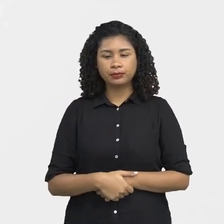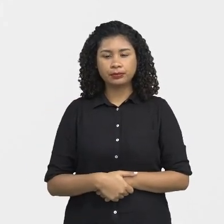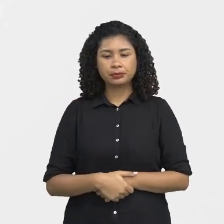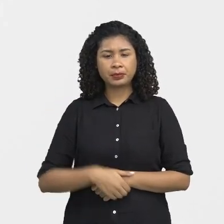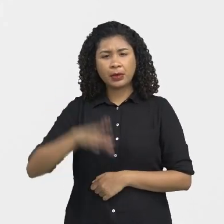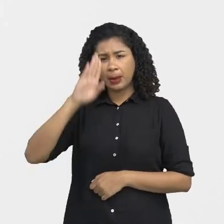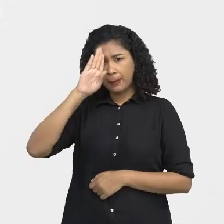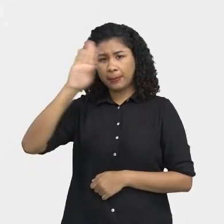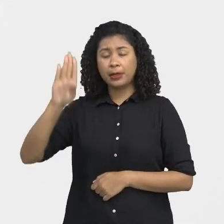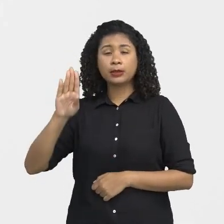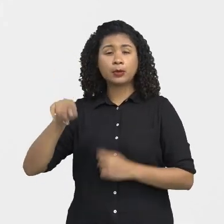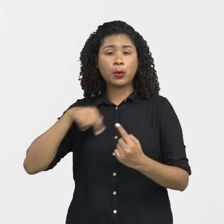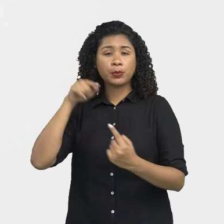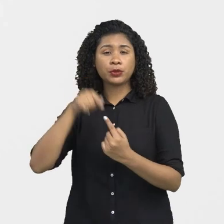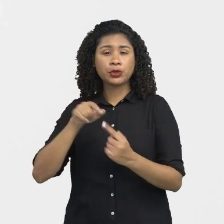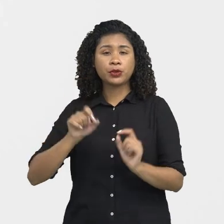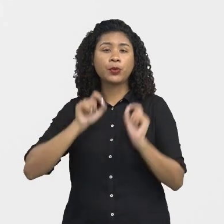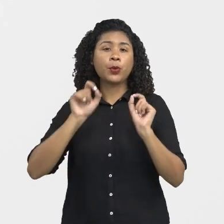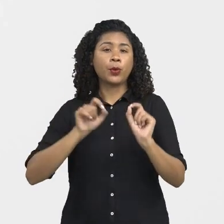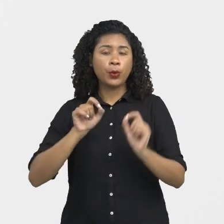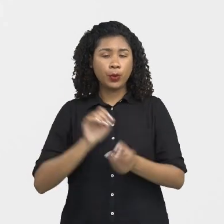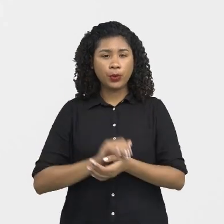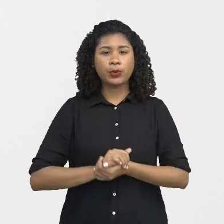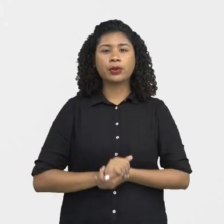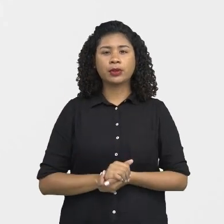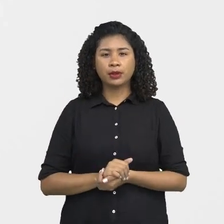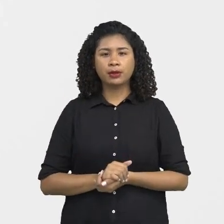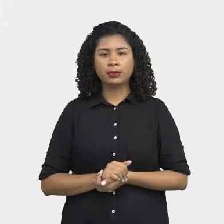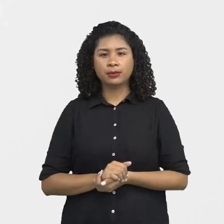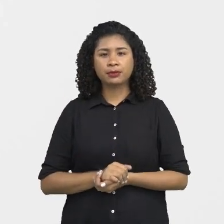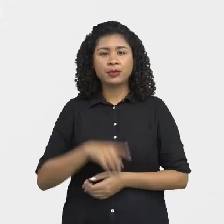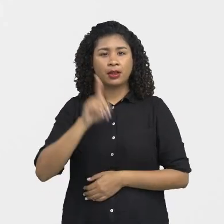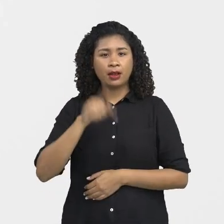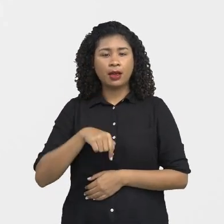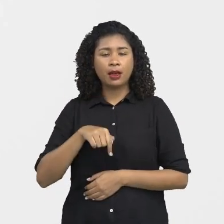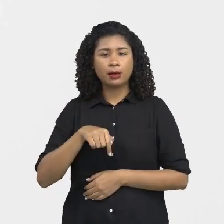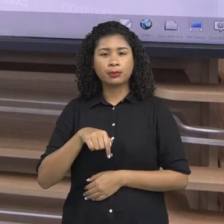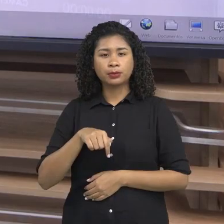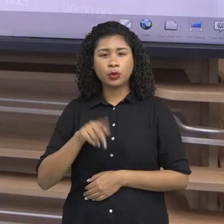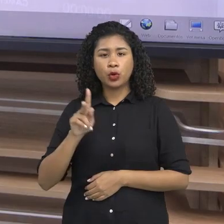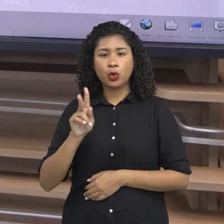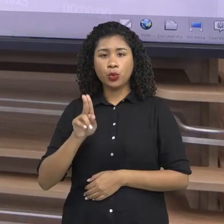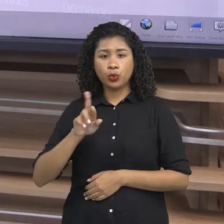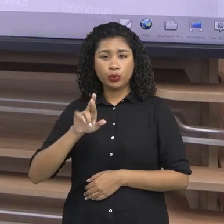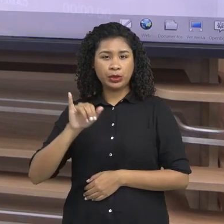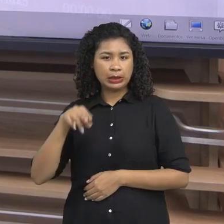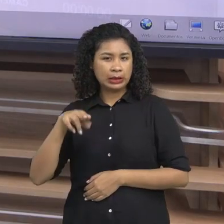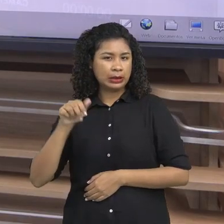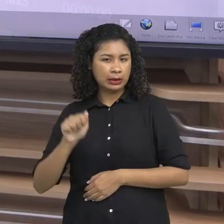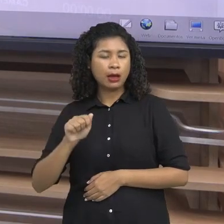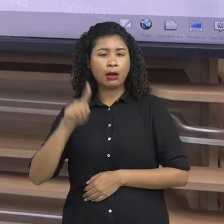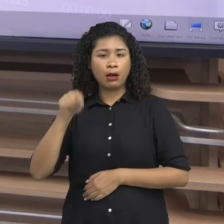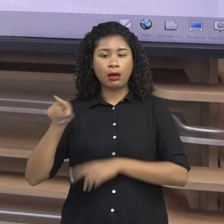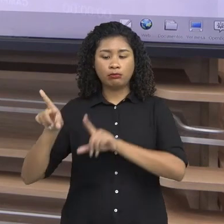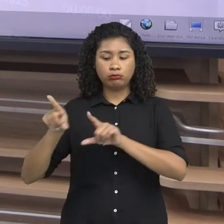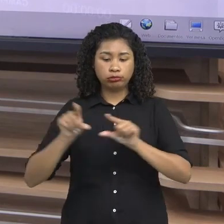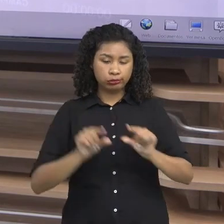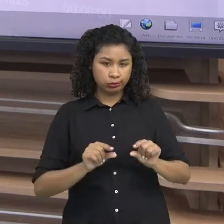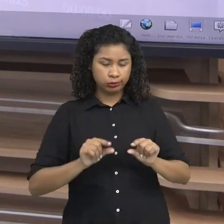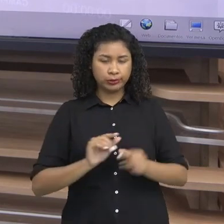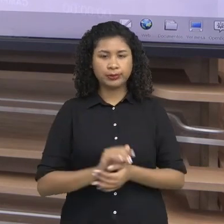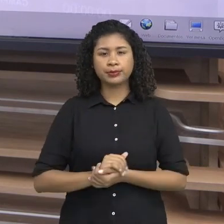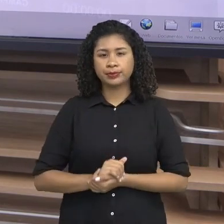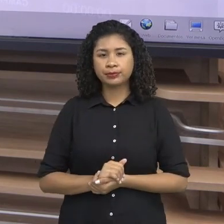seu principal efeito é o quê? A diminuição do volume de urina excretado. Tá? Então a gente trouxe aí um comentário que